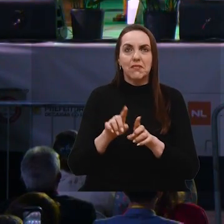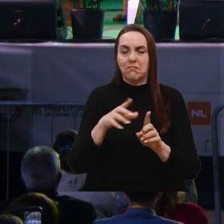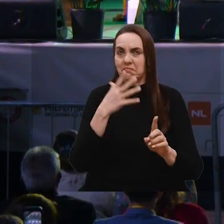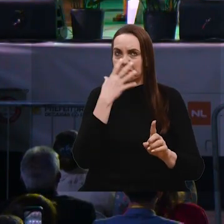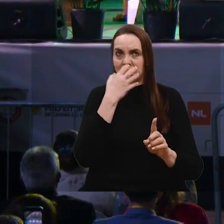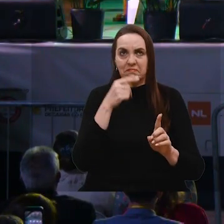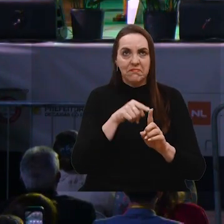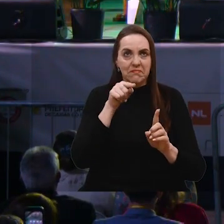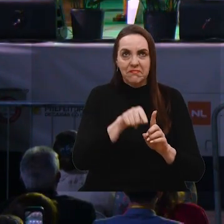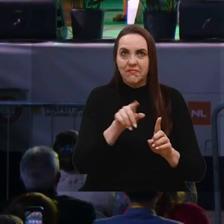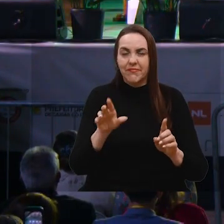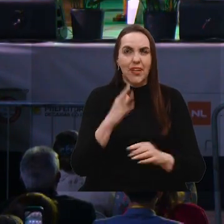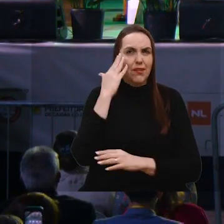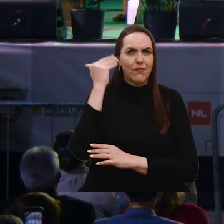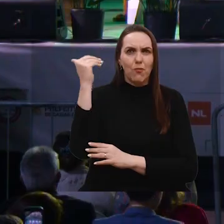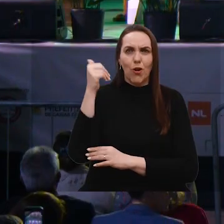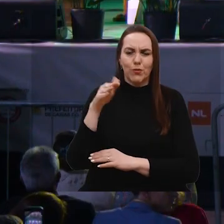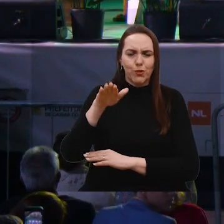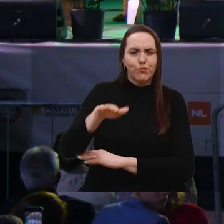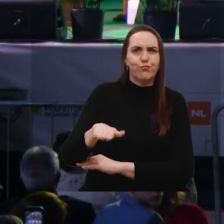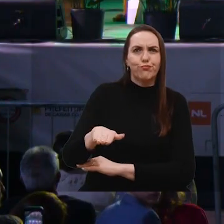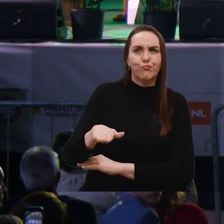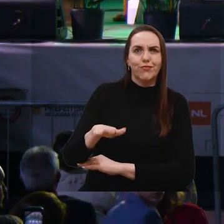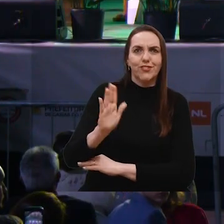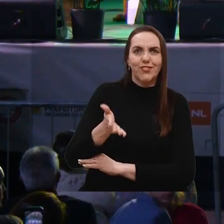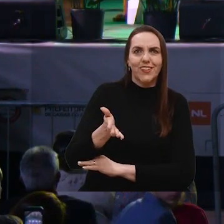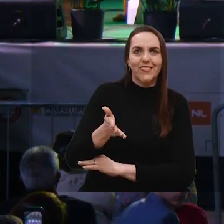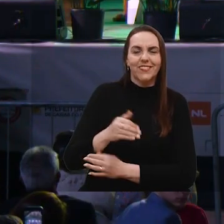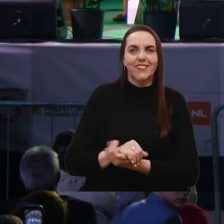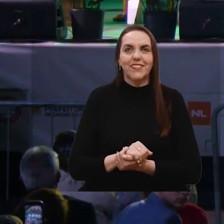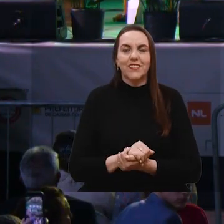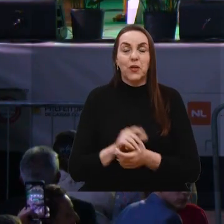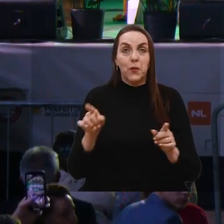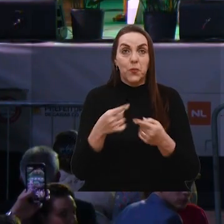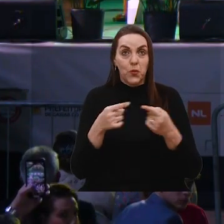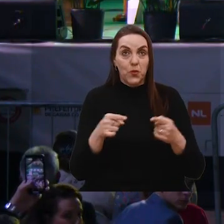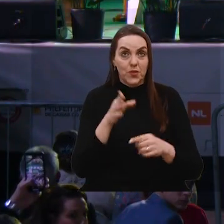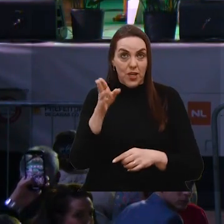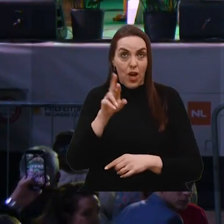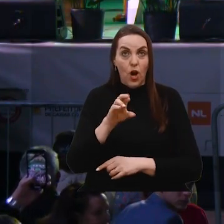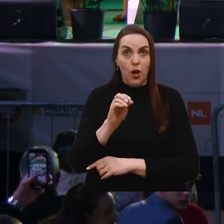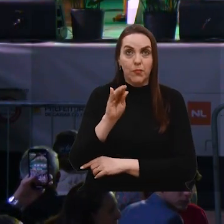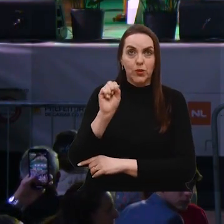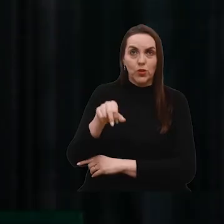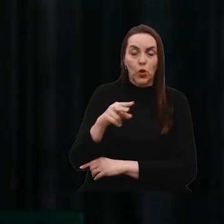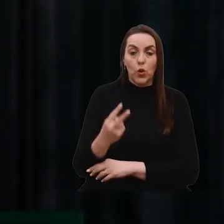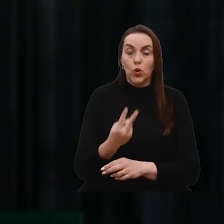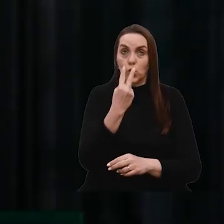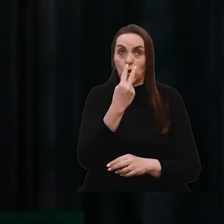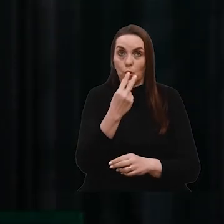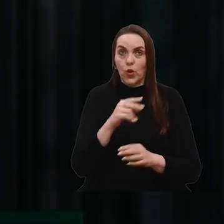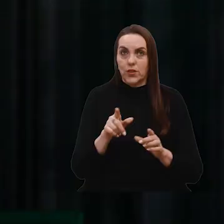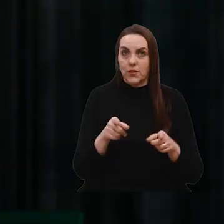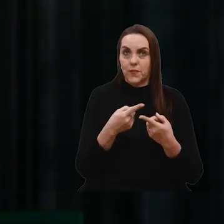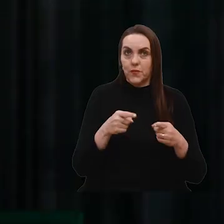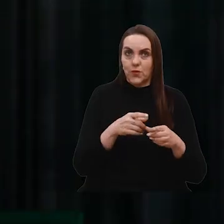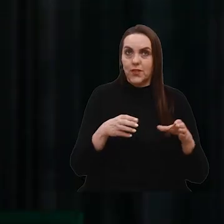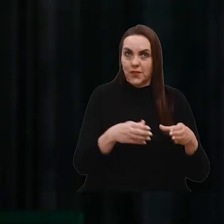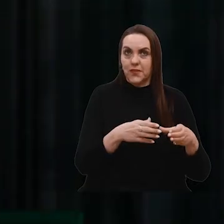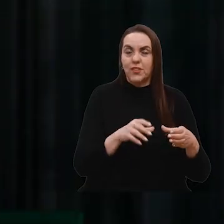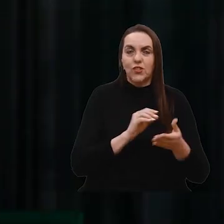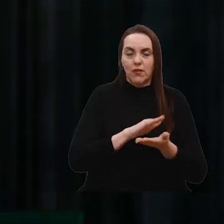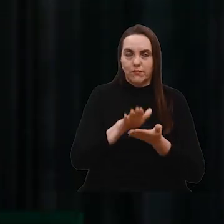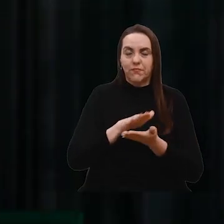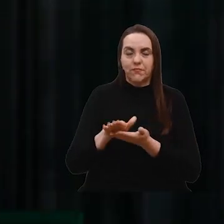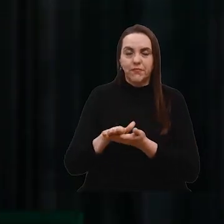uma atração pelo talento precoce. O músico Robson Boeira tem 2 álbuns lançados,